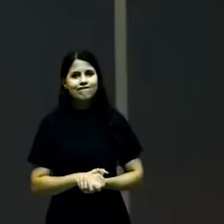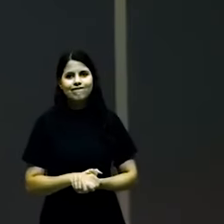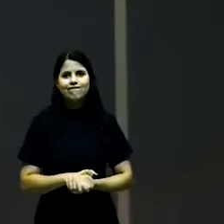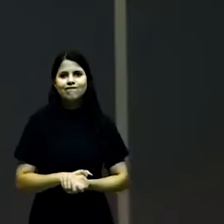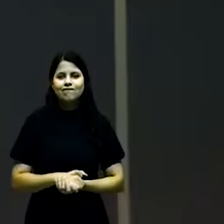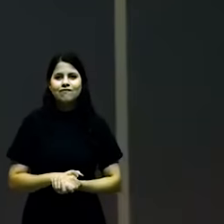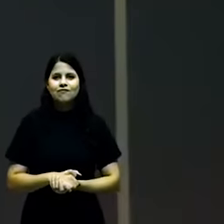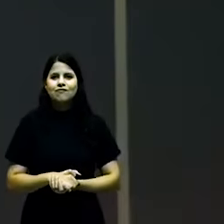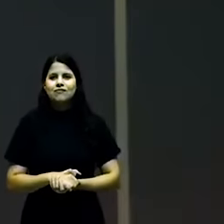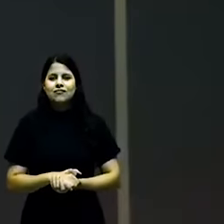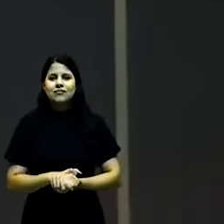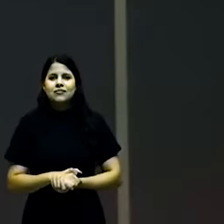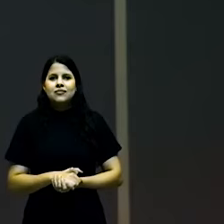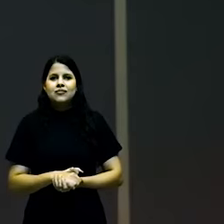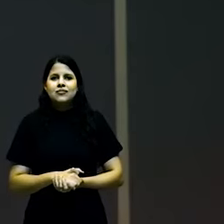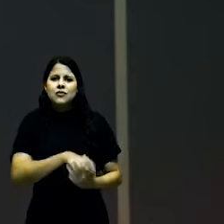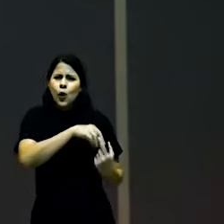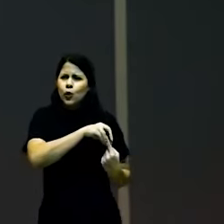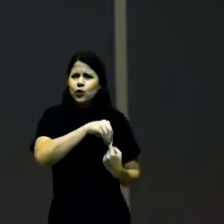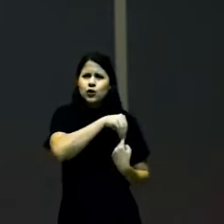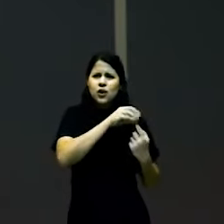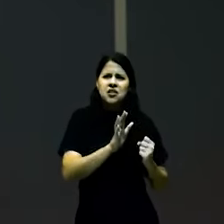porque achando que nessa caverna